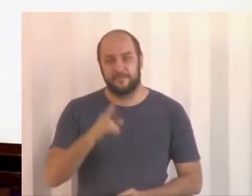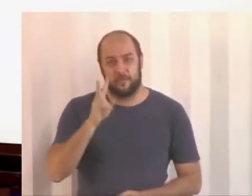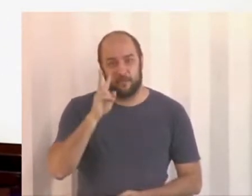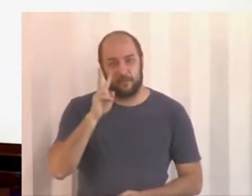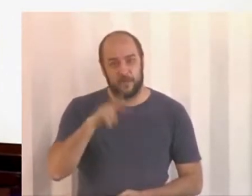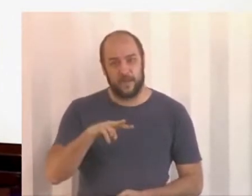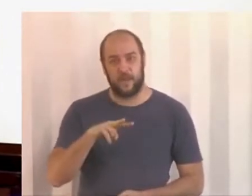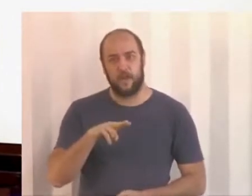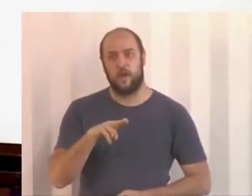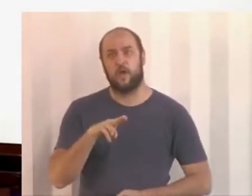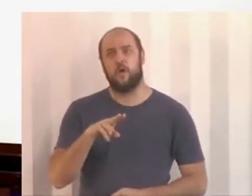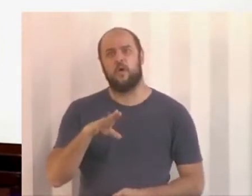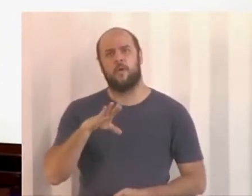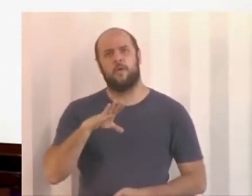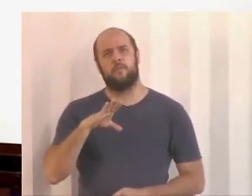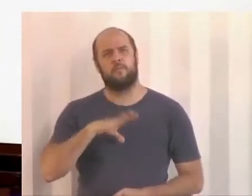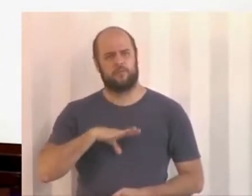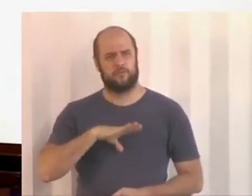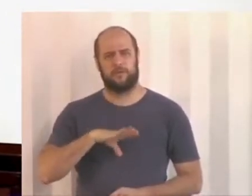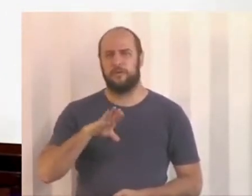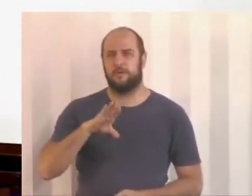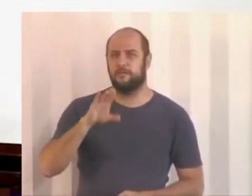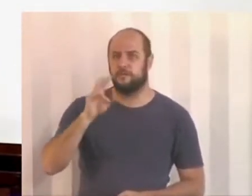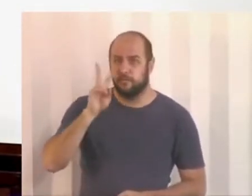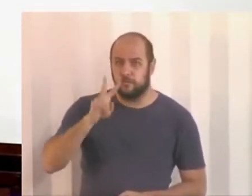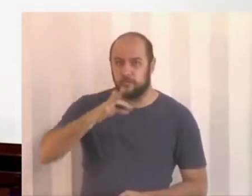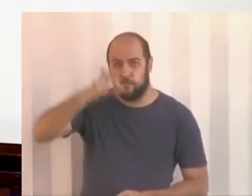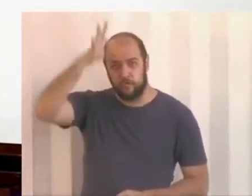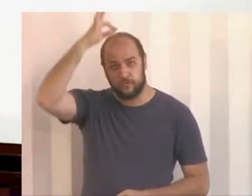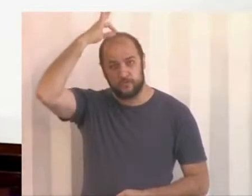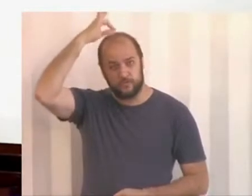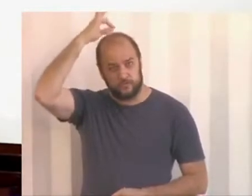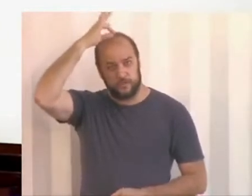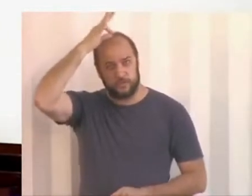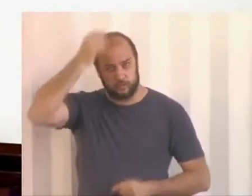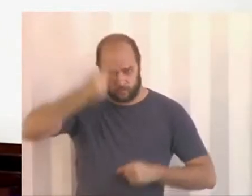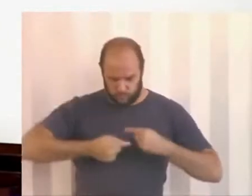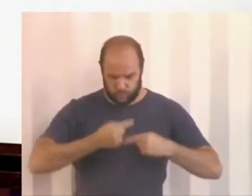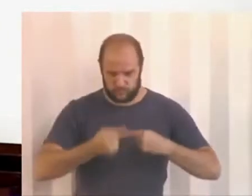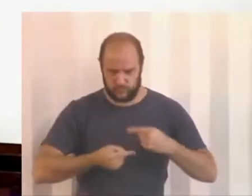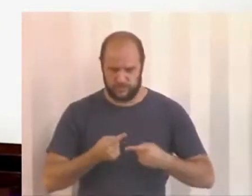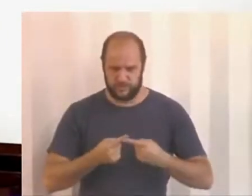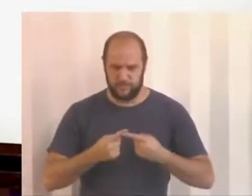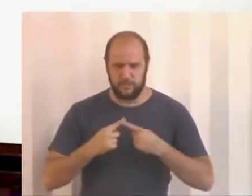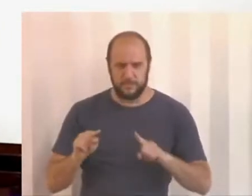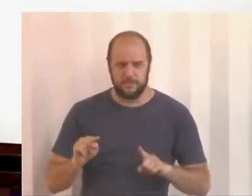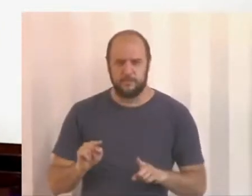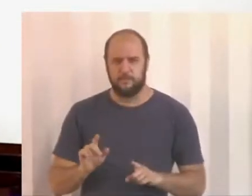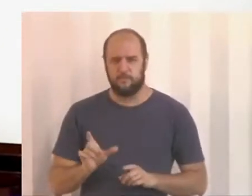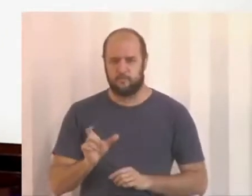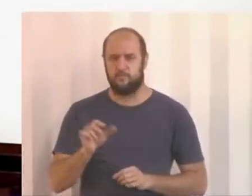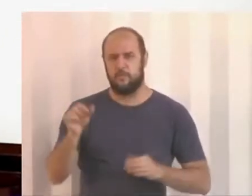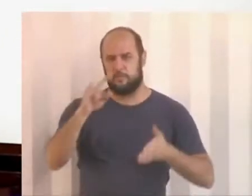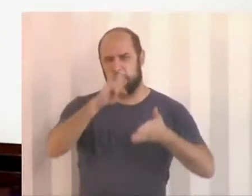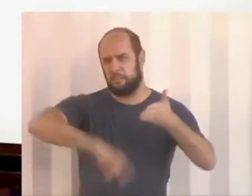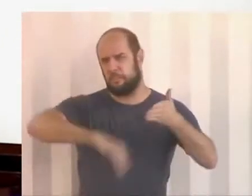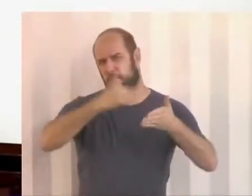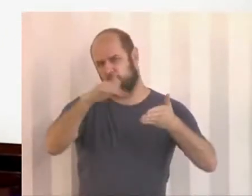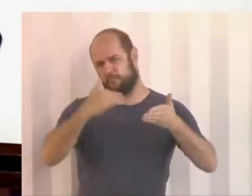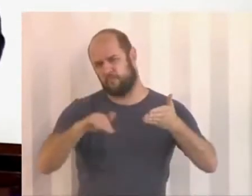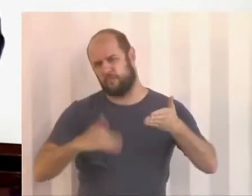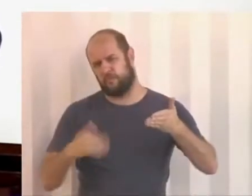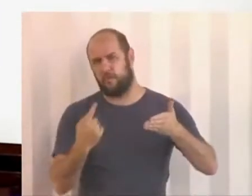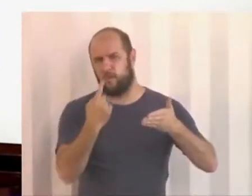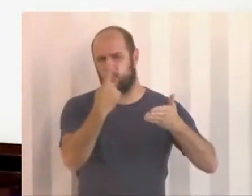português, deveríamos colocar os frutos do Espírito são todos esses. Mas por que a ênfase é os frutos do Espírito no singular?